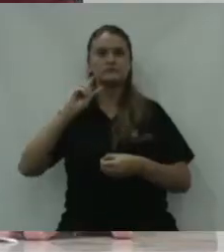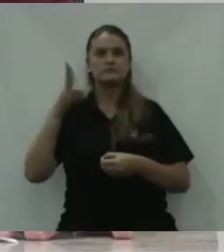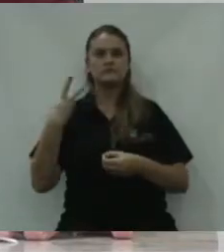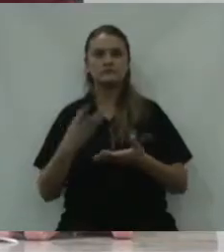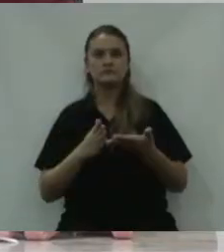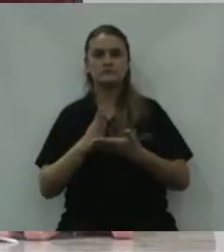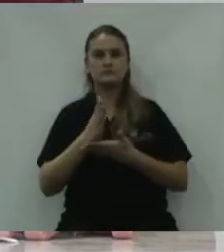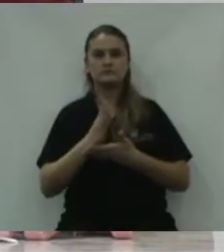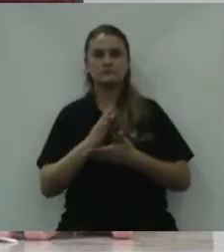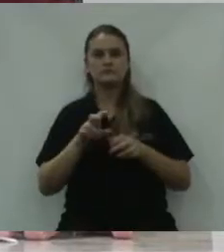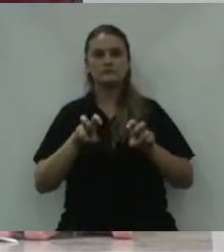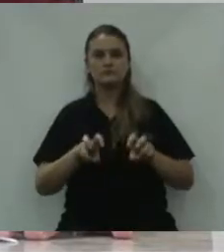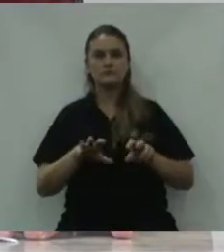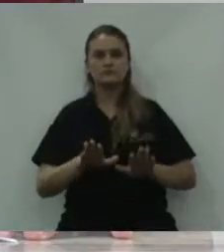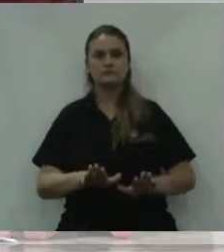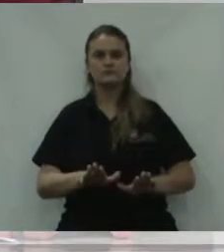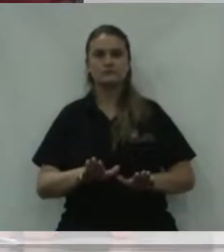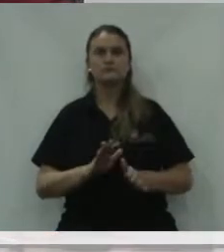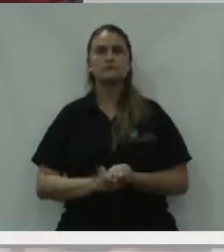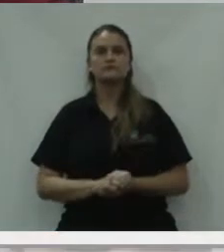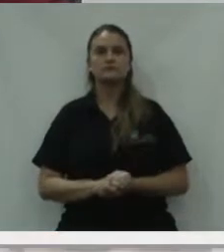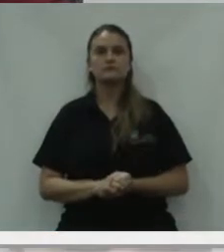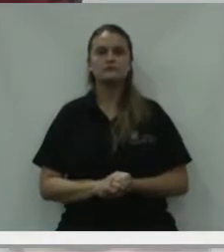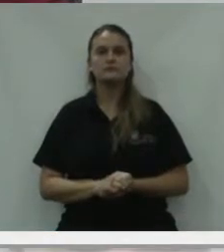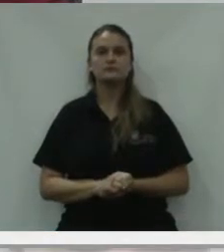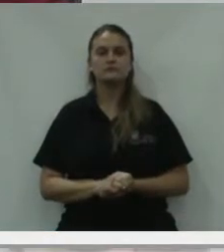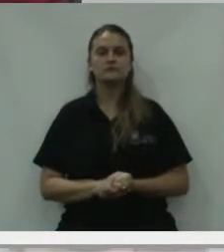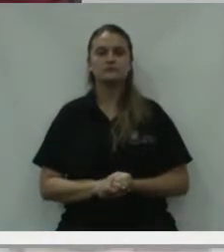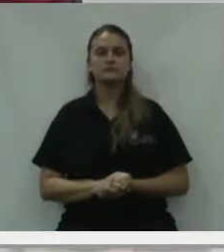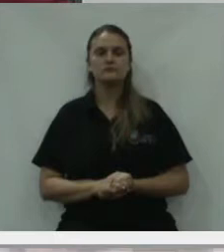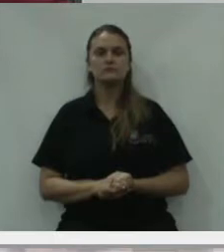votação, os vereadores que aprovam permaneçam como estão.